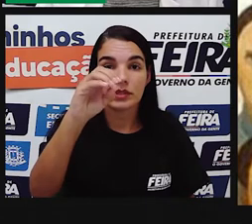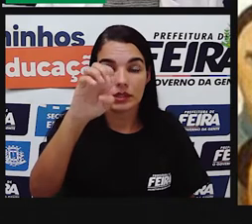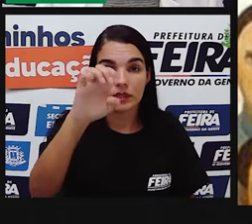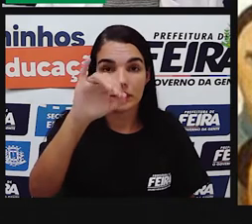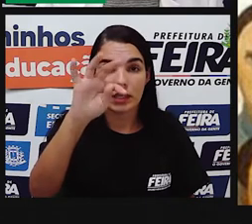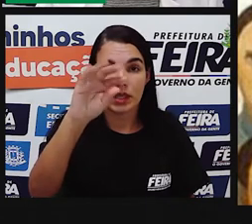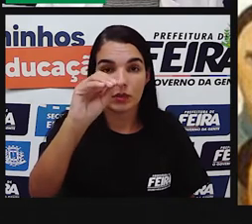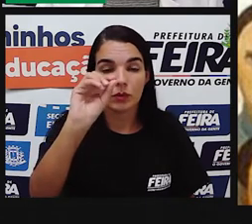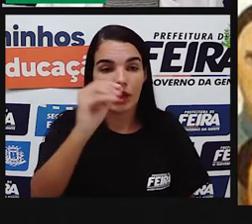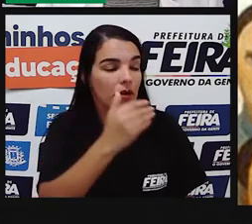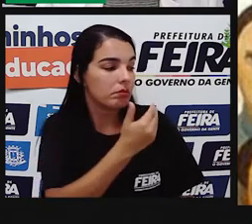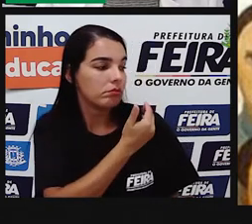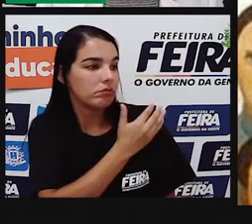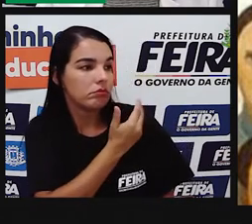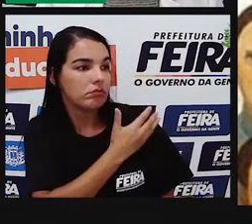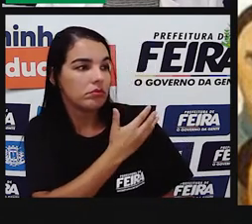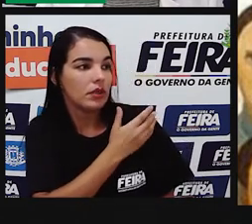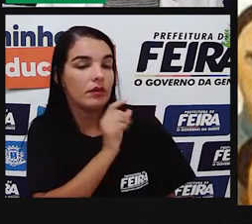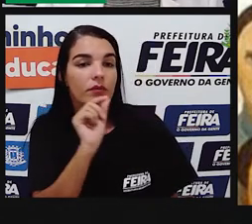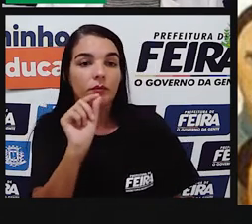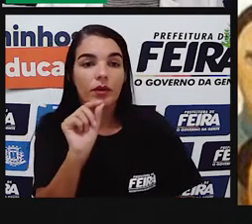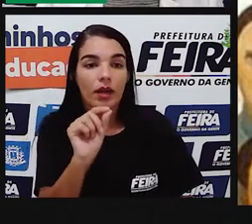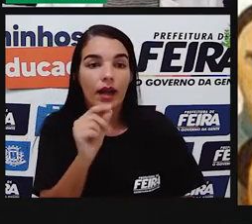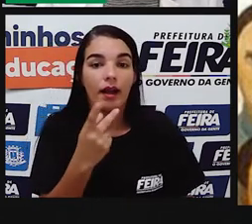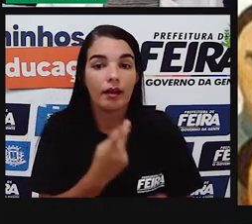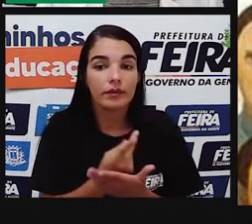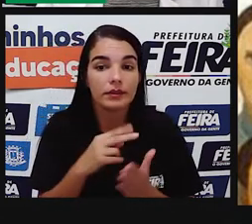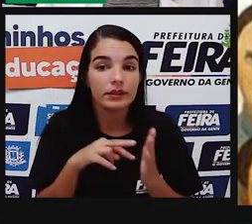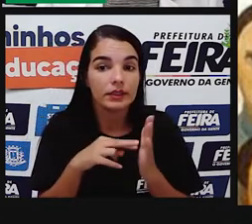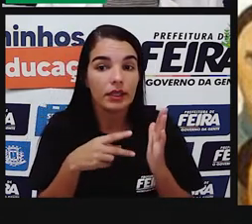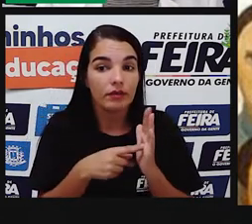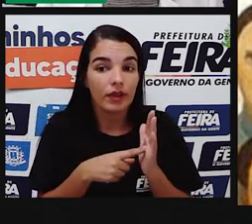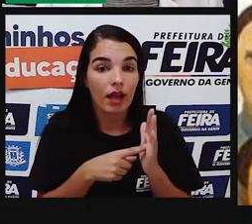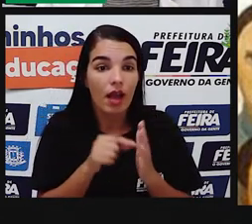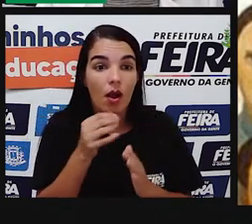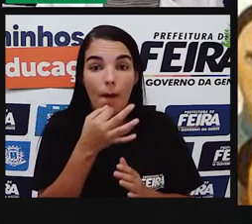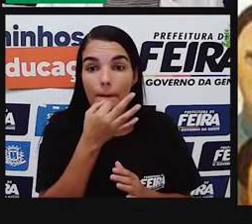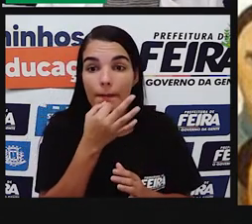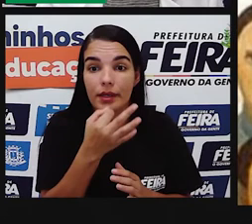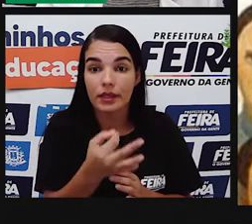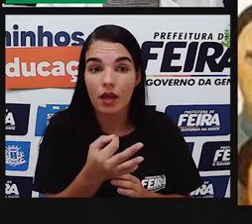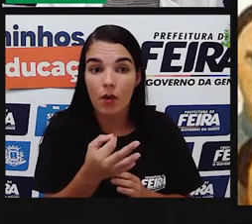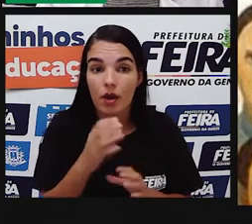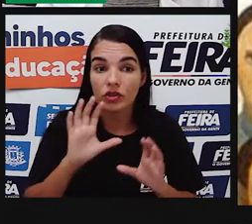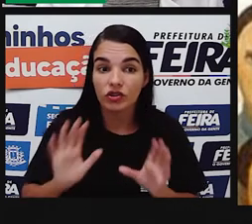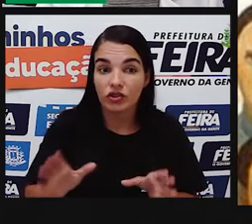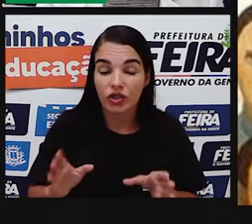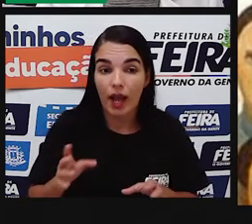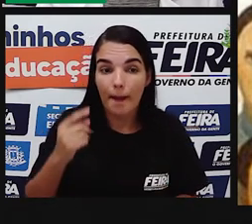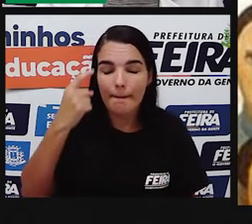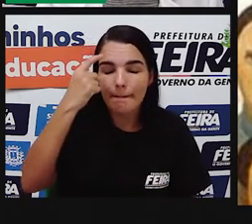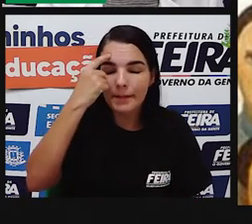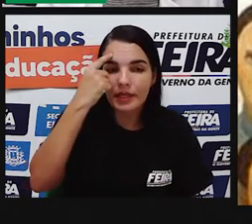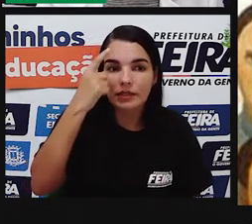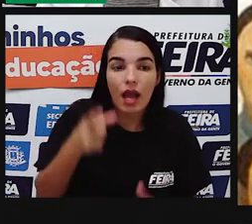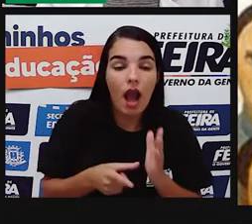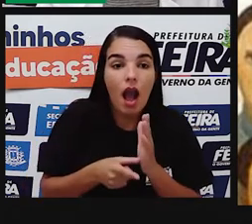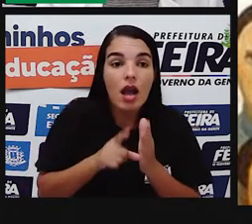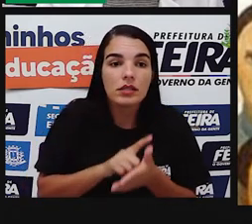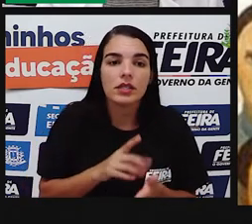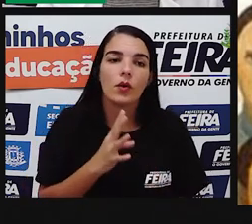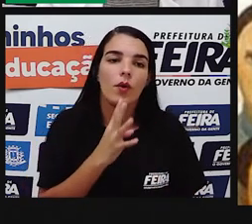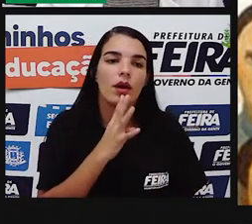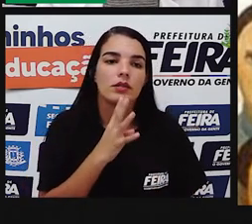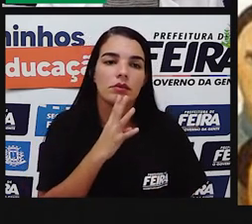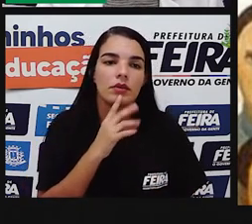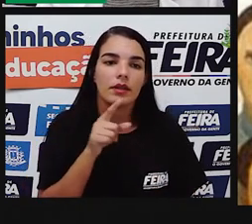de atitude que pode causar constrangimento a quem sofre e também pode criar confusão, briga. Então,